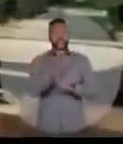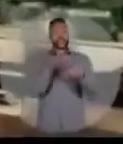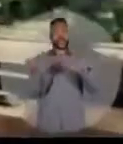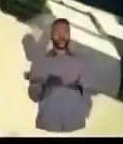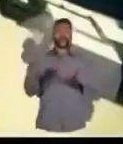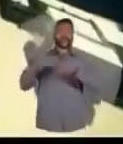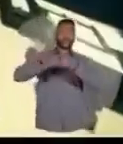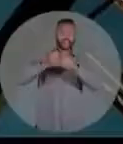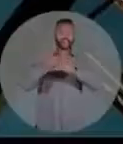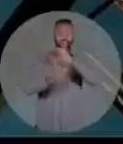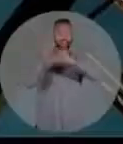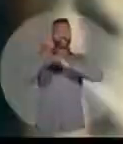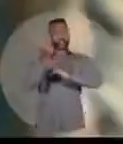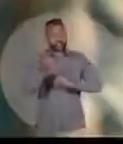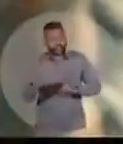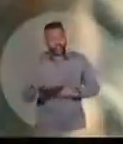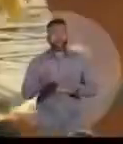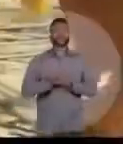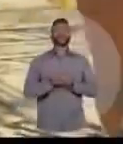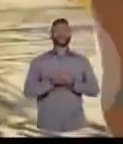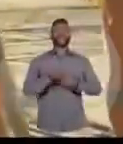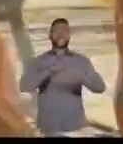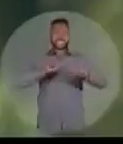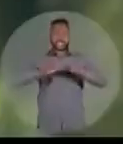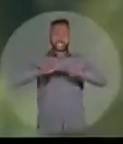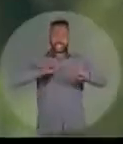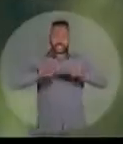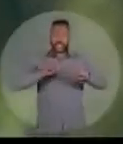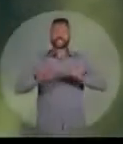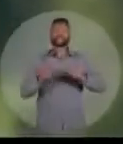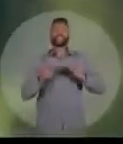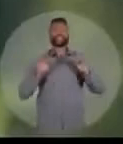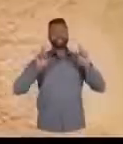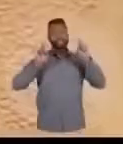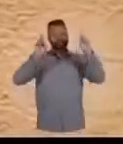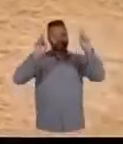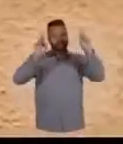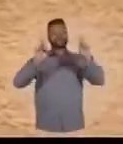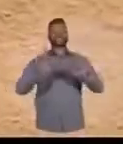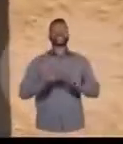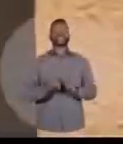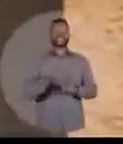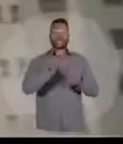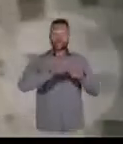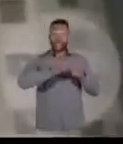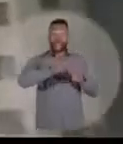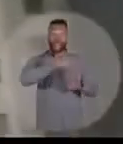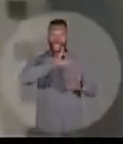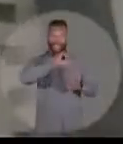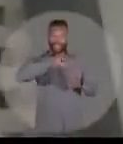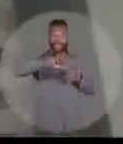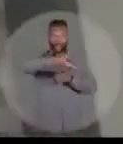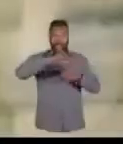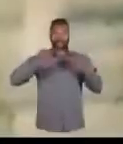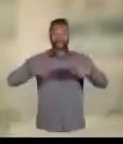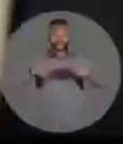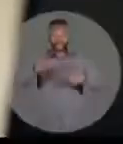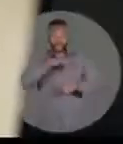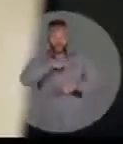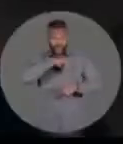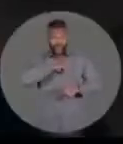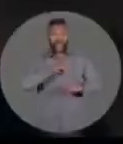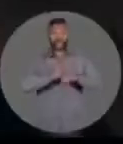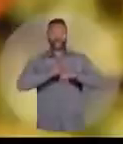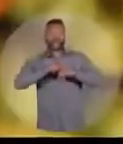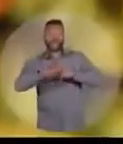retomar o caminho do crescimento, do emprego e da esperança. Para sair da crise, tem que distribuir renda, garantir